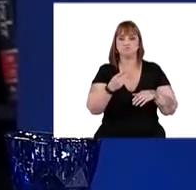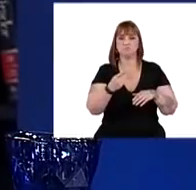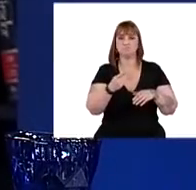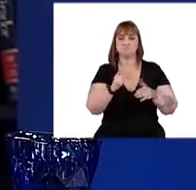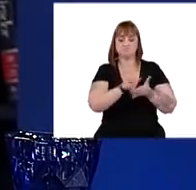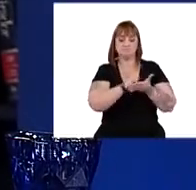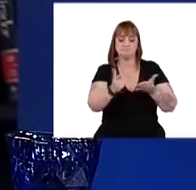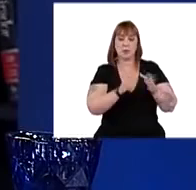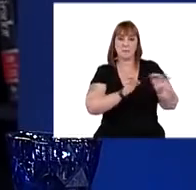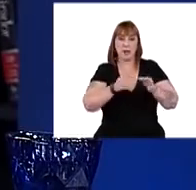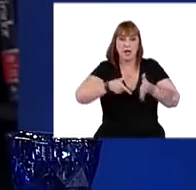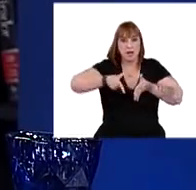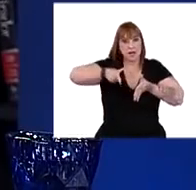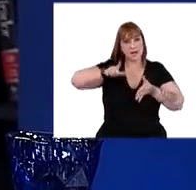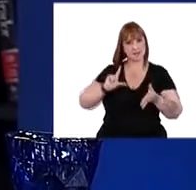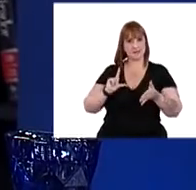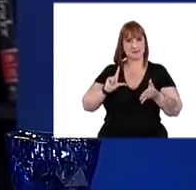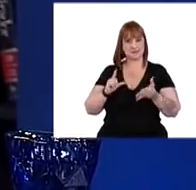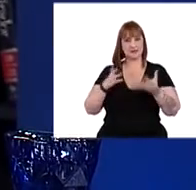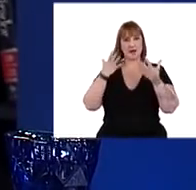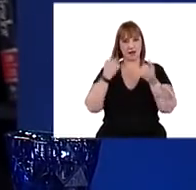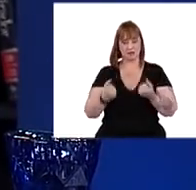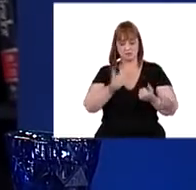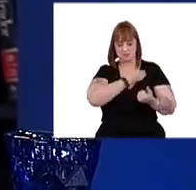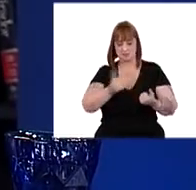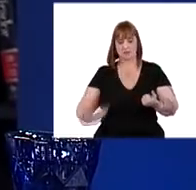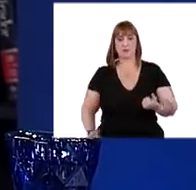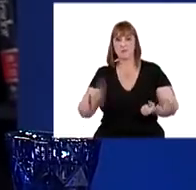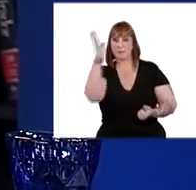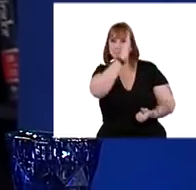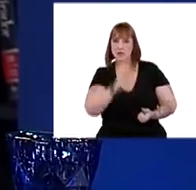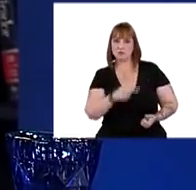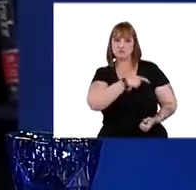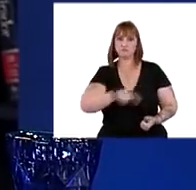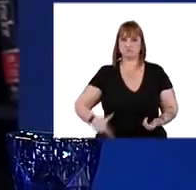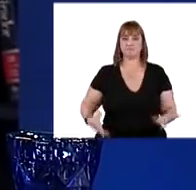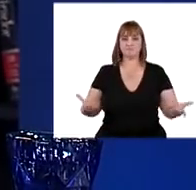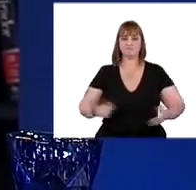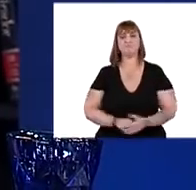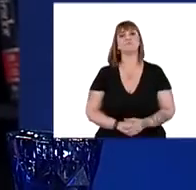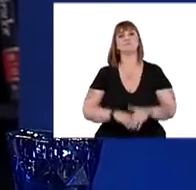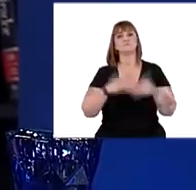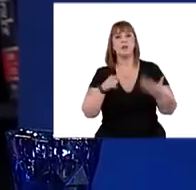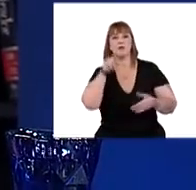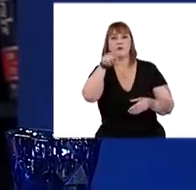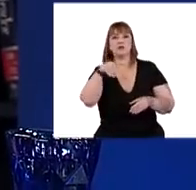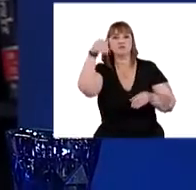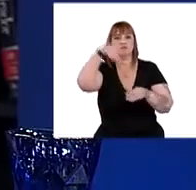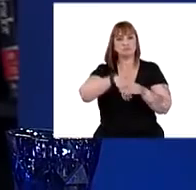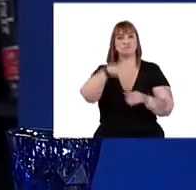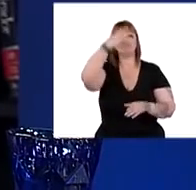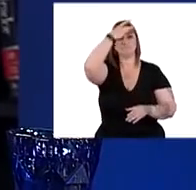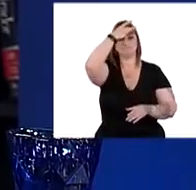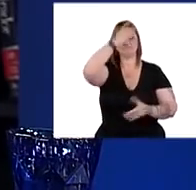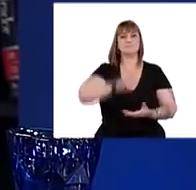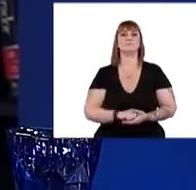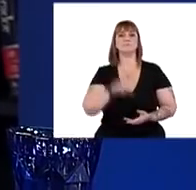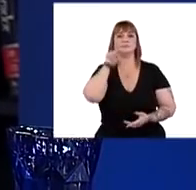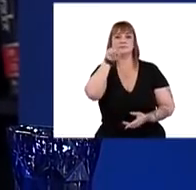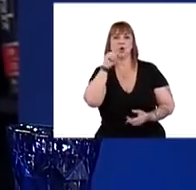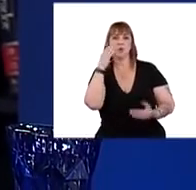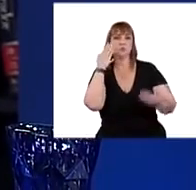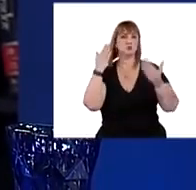preparação prévia para assumir o governo do Brasil. Portanto, você que vota consciente, você que está